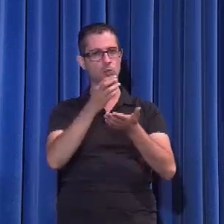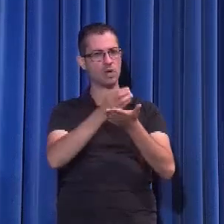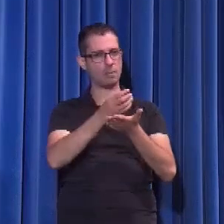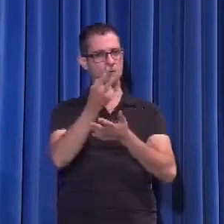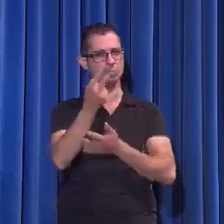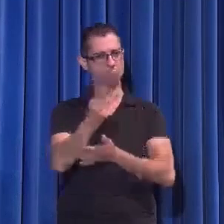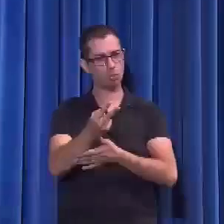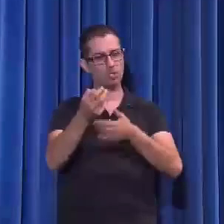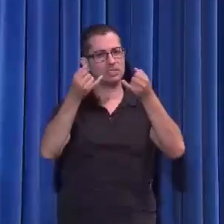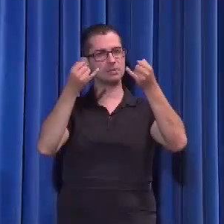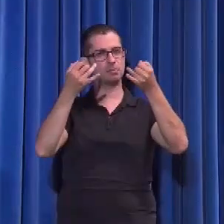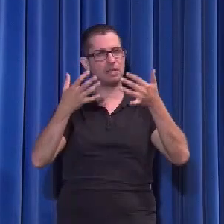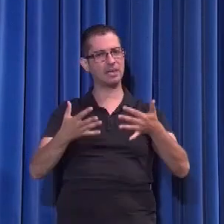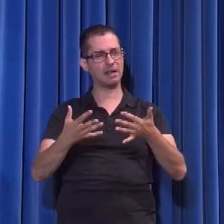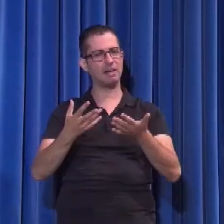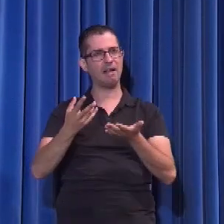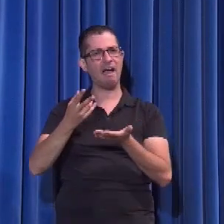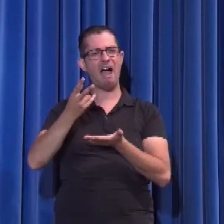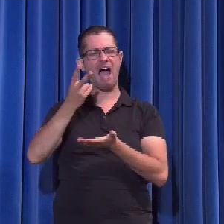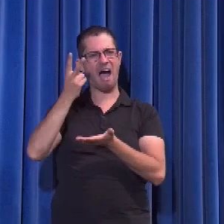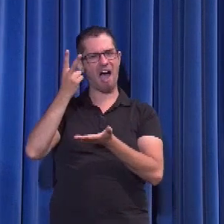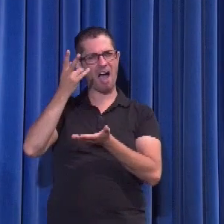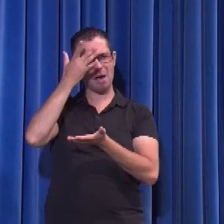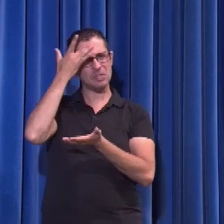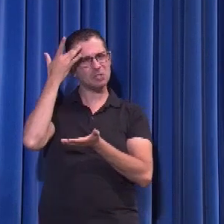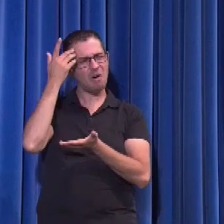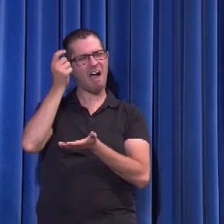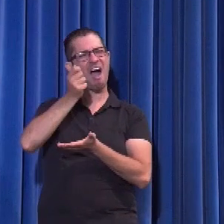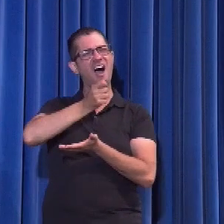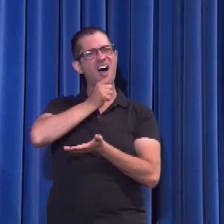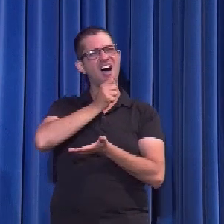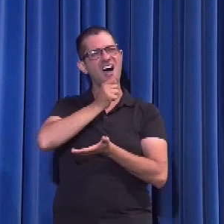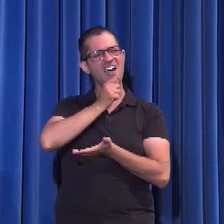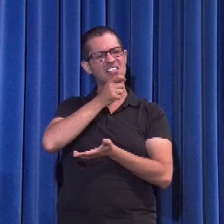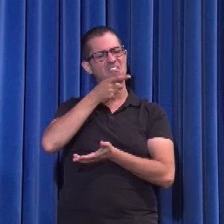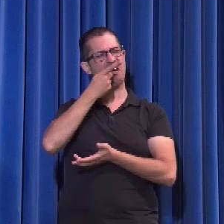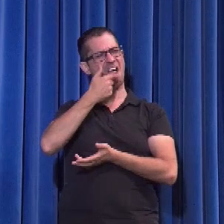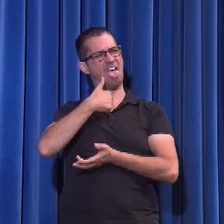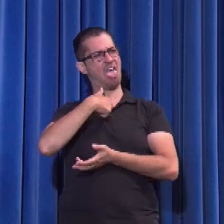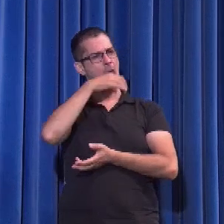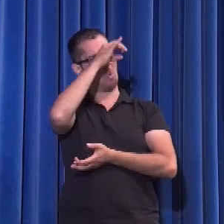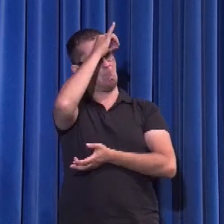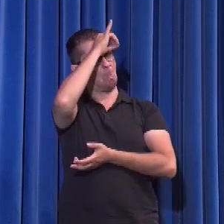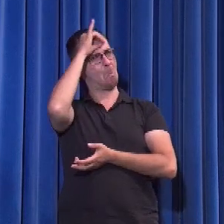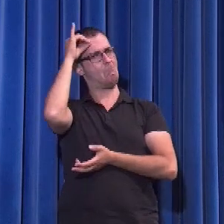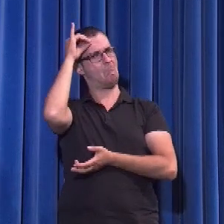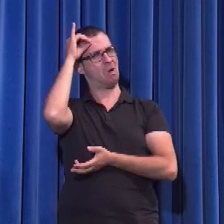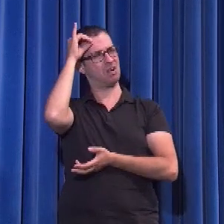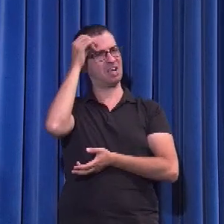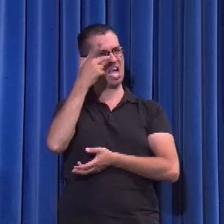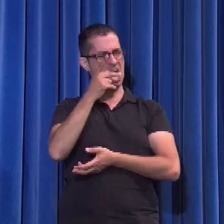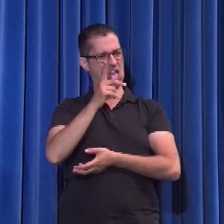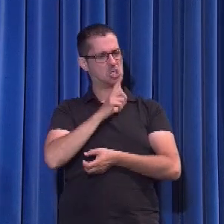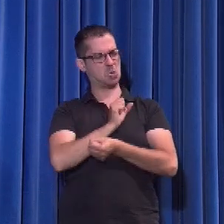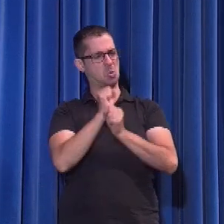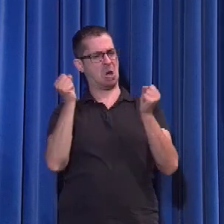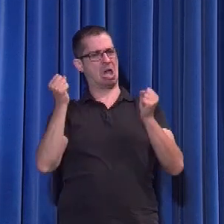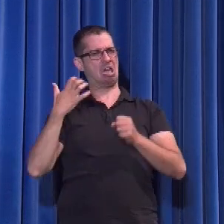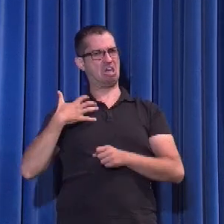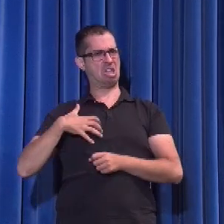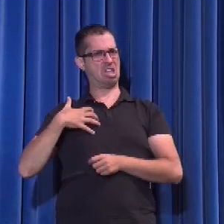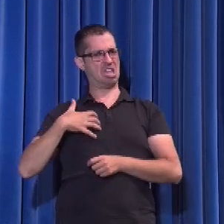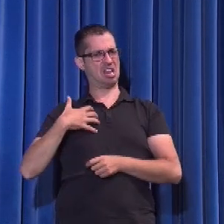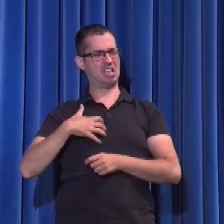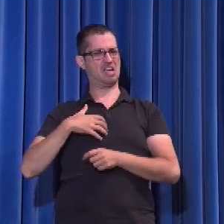assim: ainda vocês dizem, estou inocente. Certamente a sua ira se desviou de